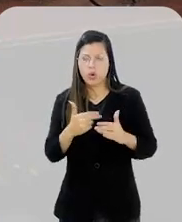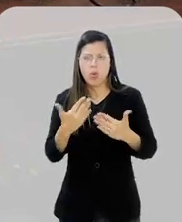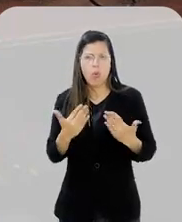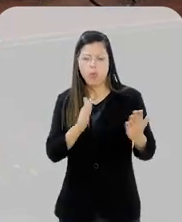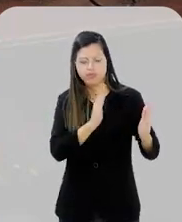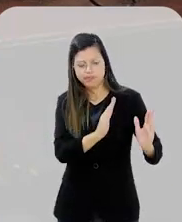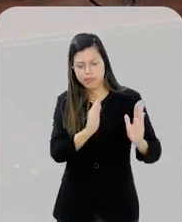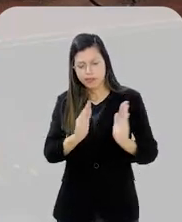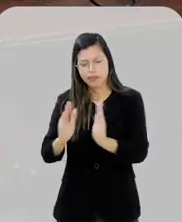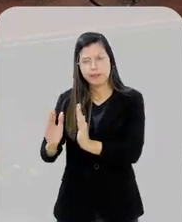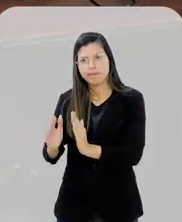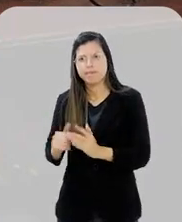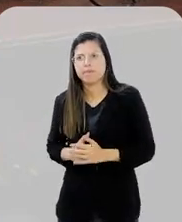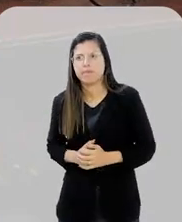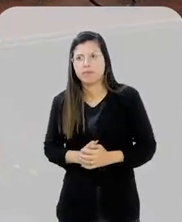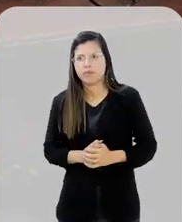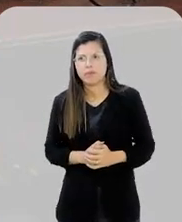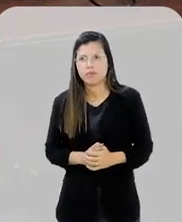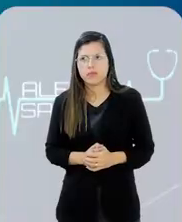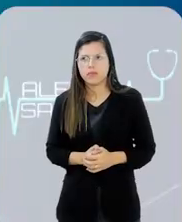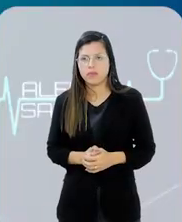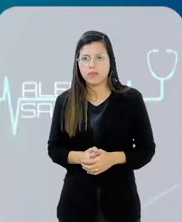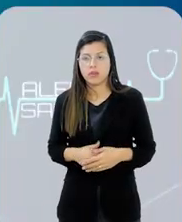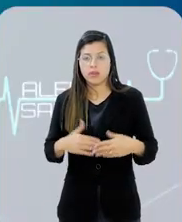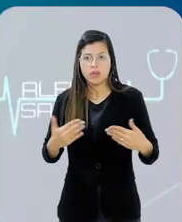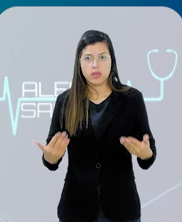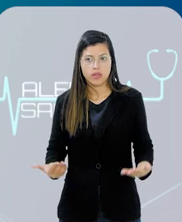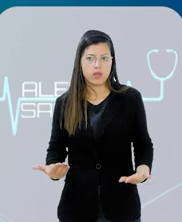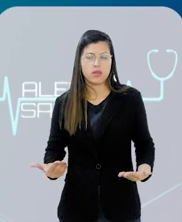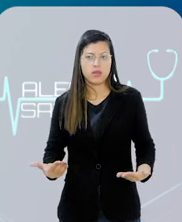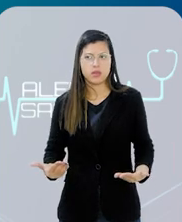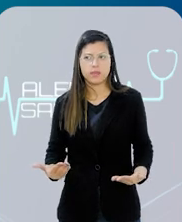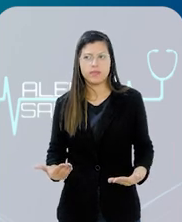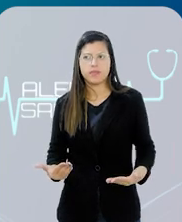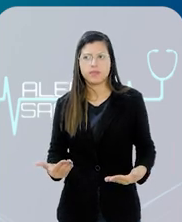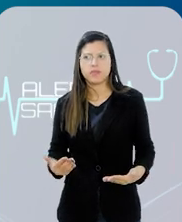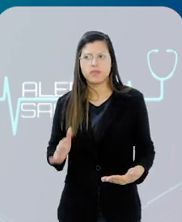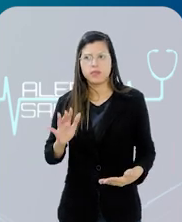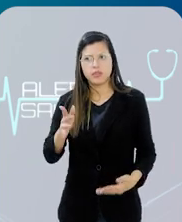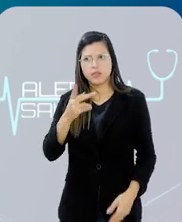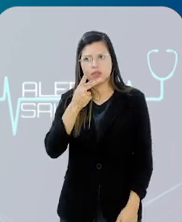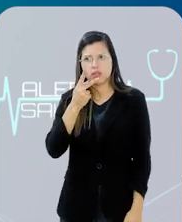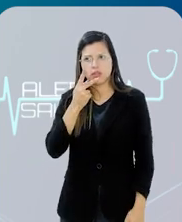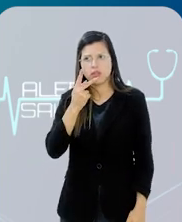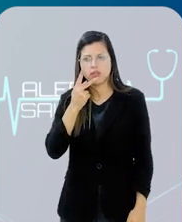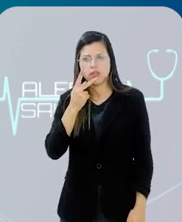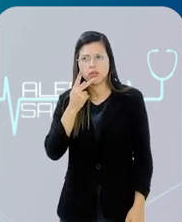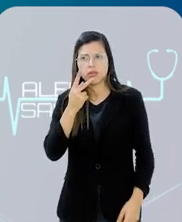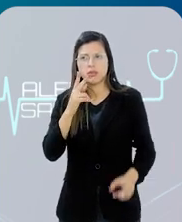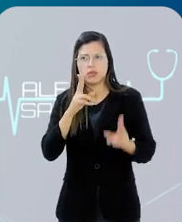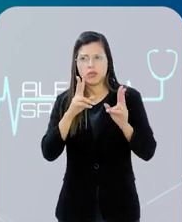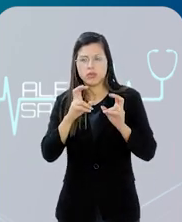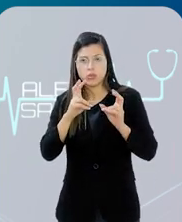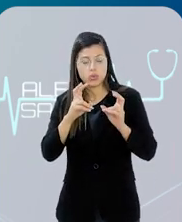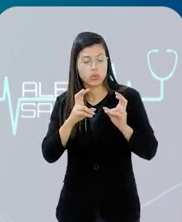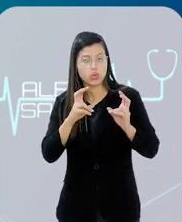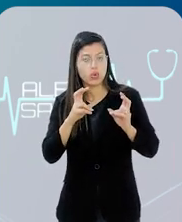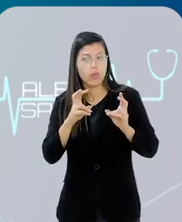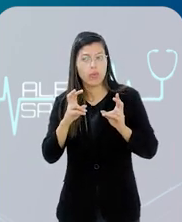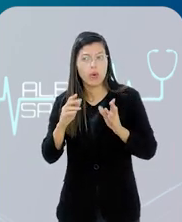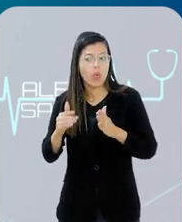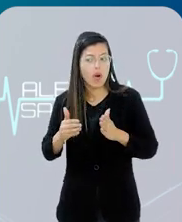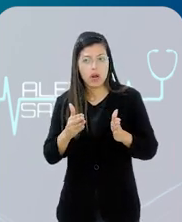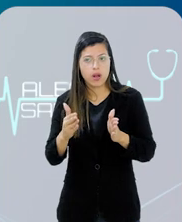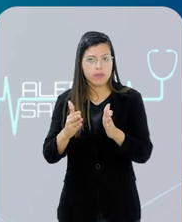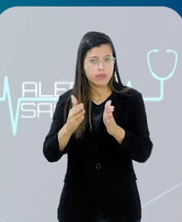cronologia que a mulher deve seguir? Bom, como a gente já falou um pouco no começo, na verdade, o caminho ele